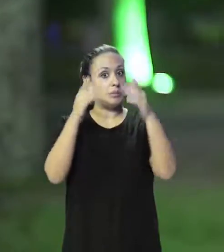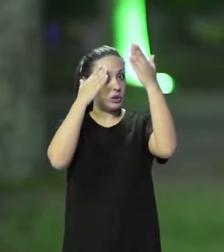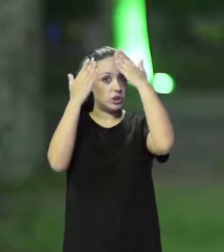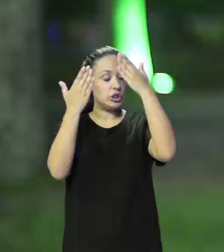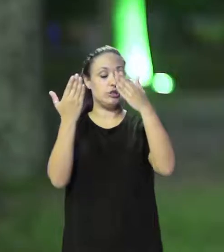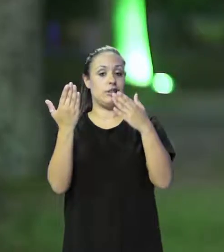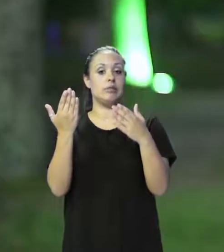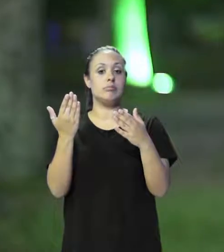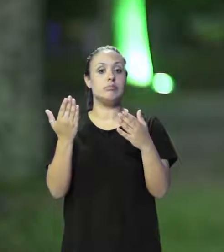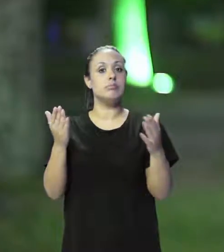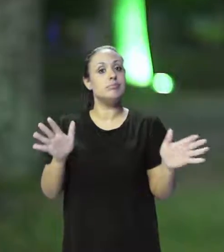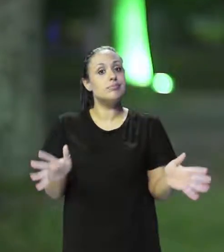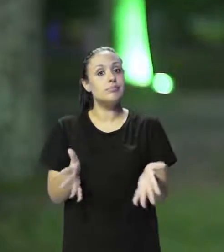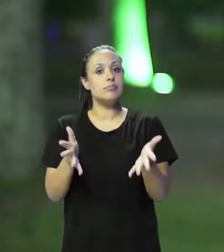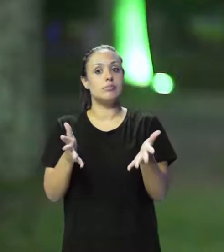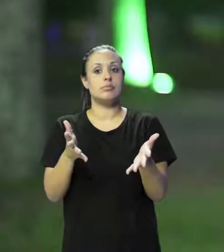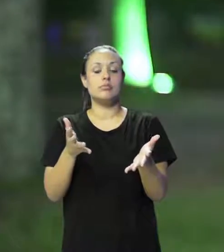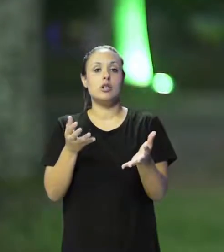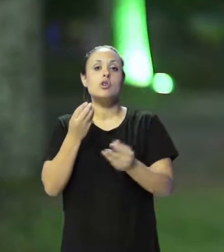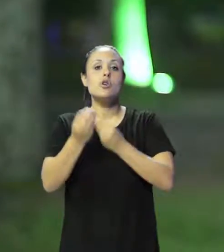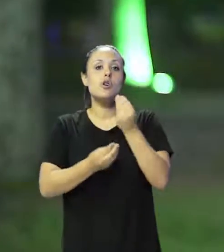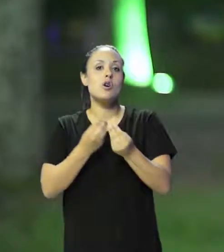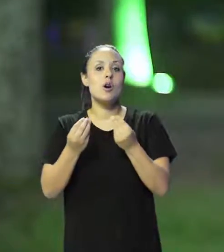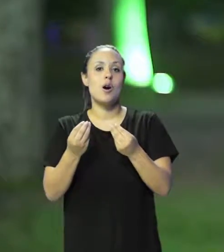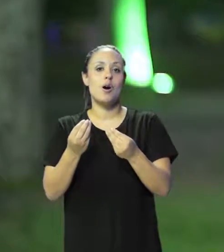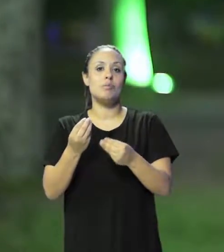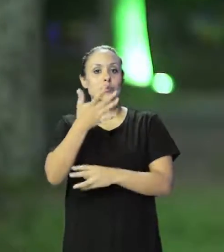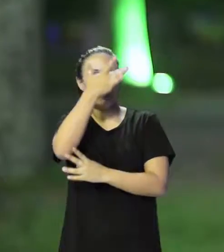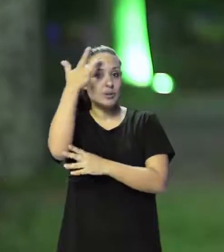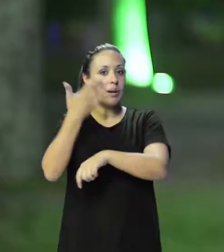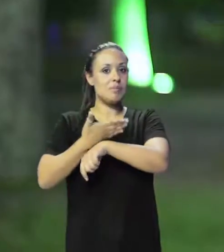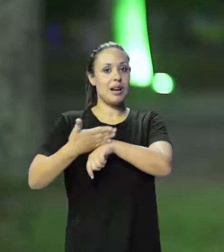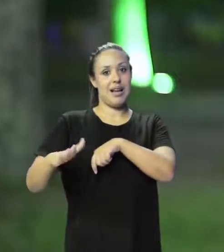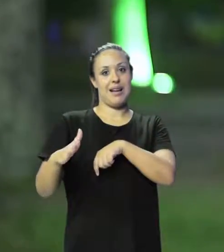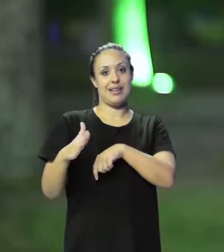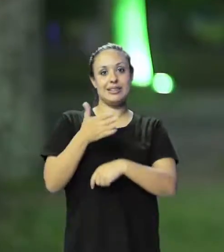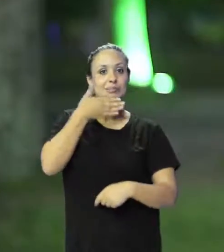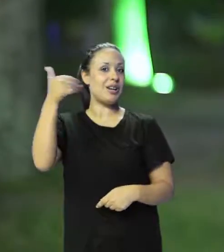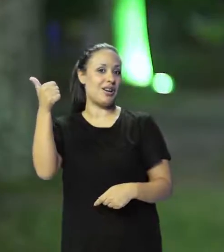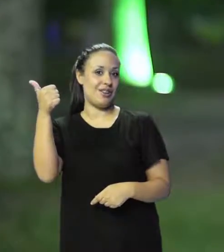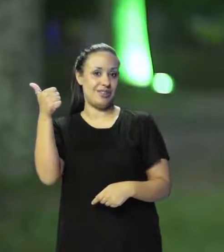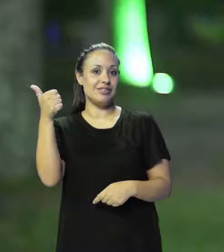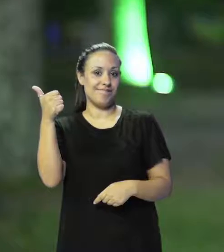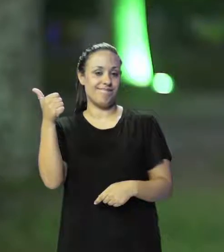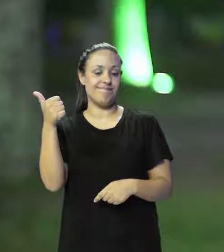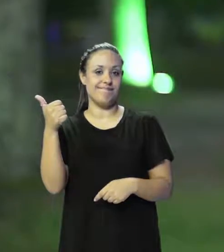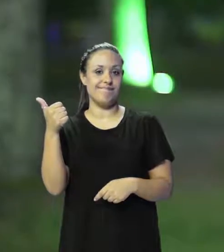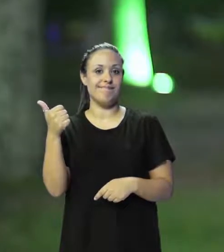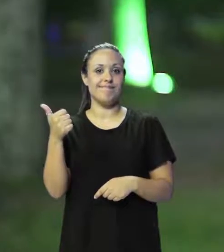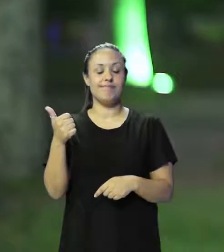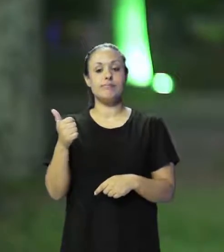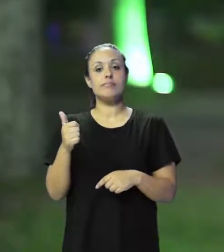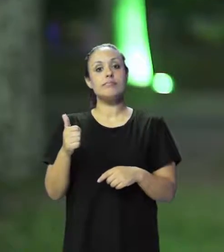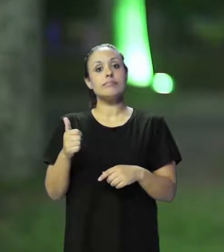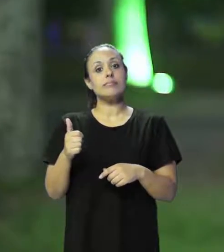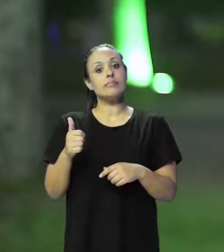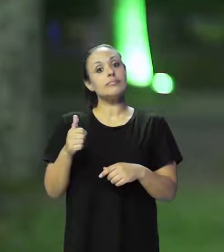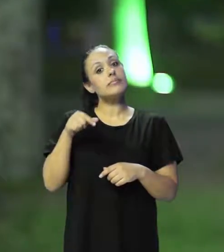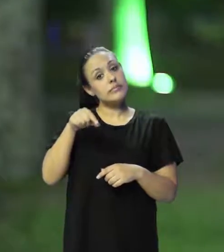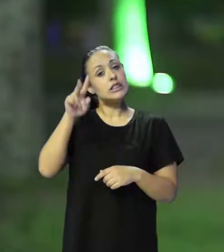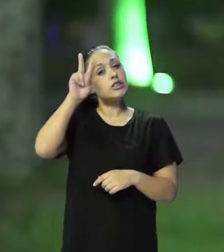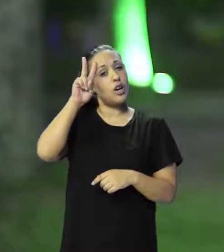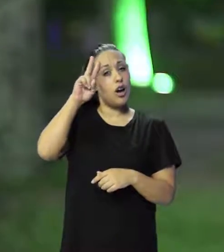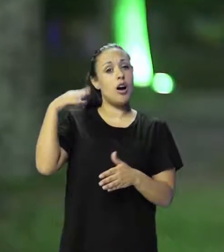privilégio da branquitude, né? Da ideia de que existem diferentes raças, né? E a psicologia tem, infelizmente,